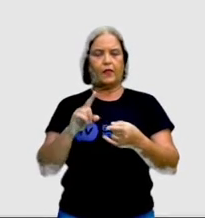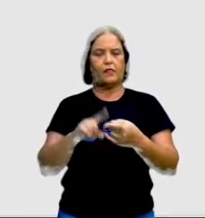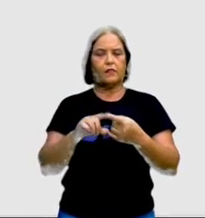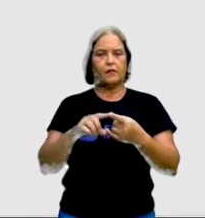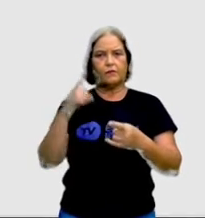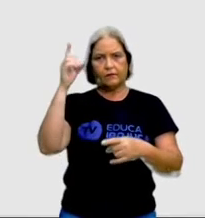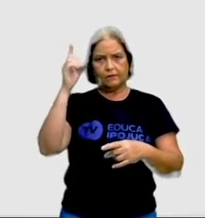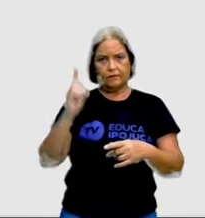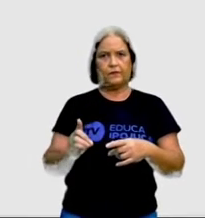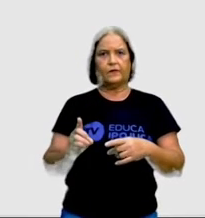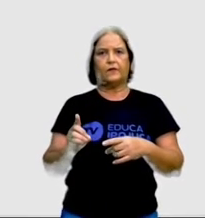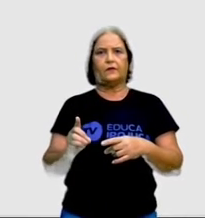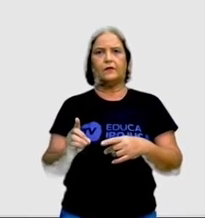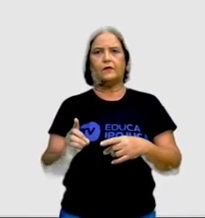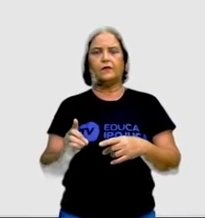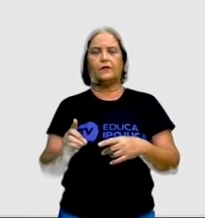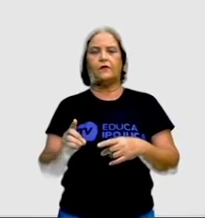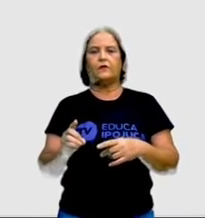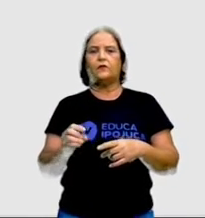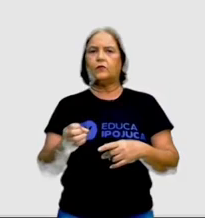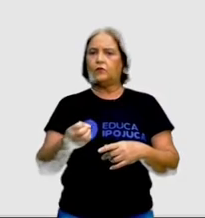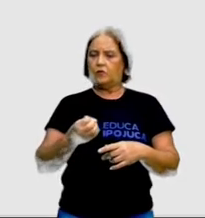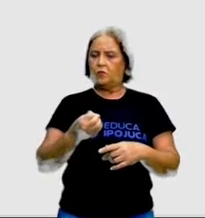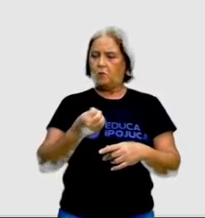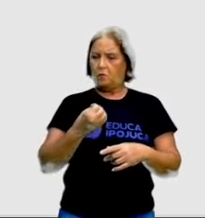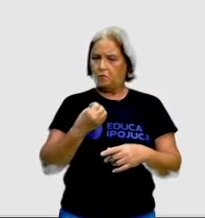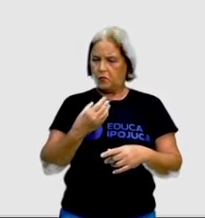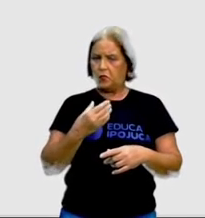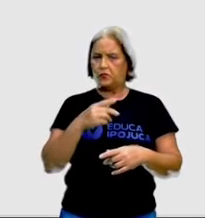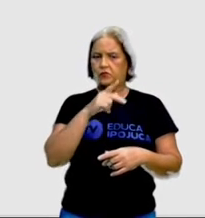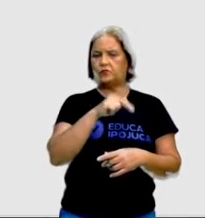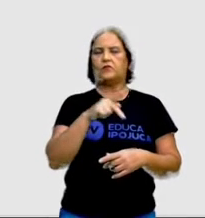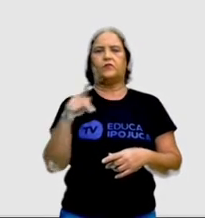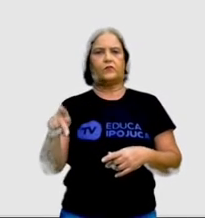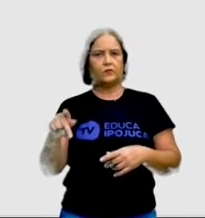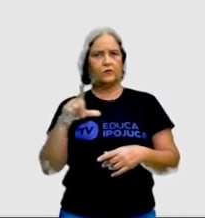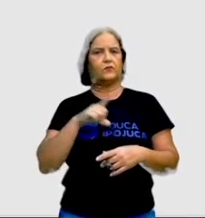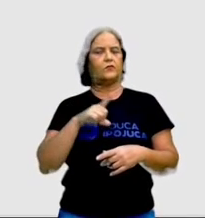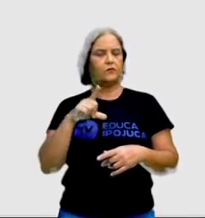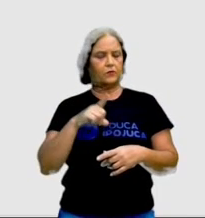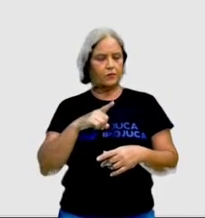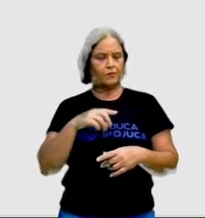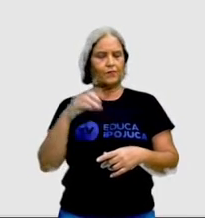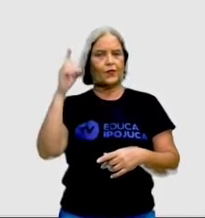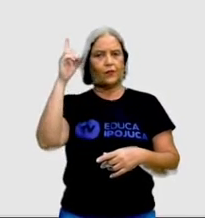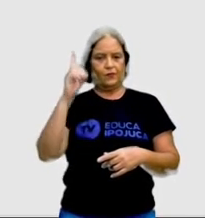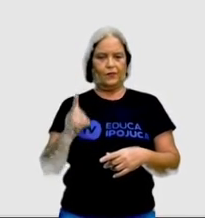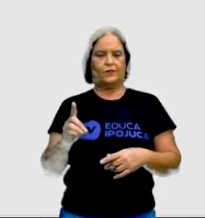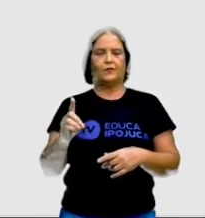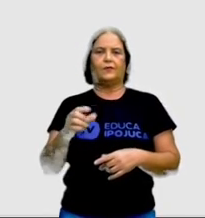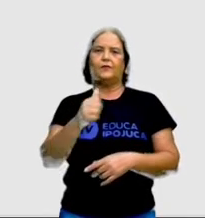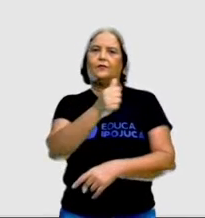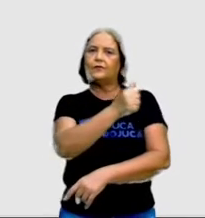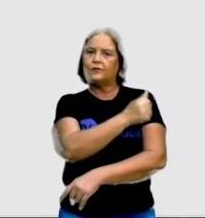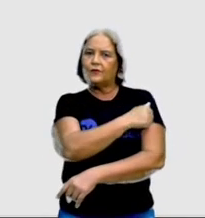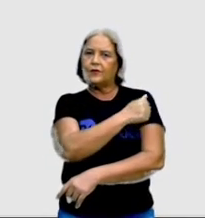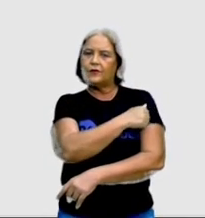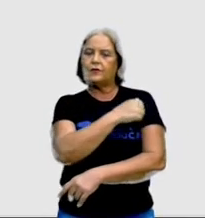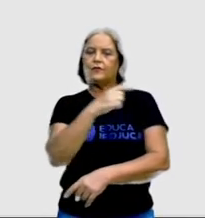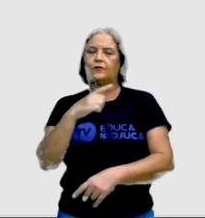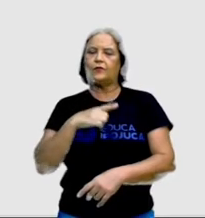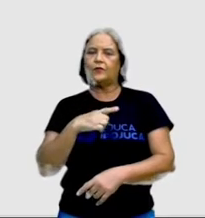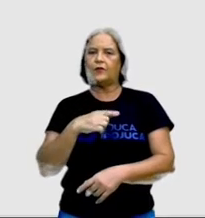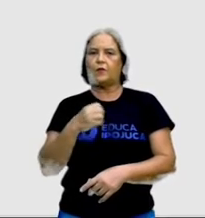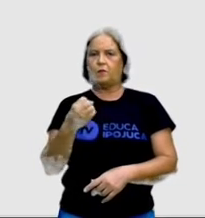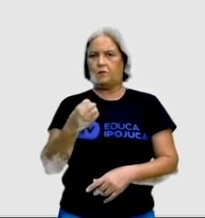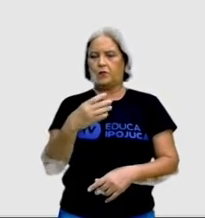têm direito de ter bons professores. É um direito seu, um direito do aluno ter bons